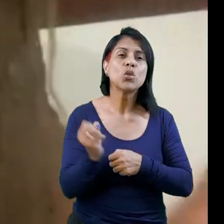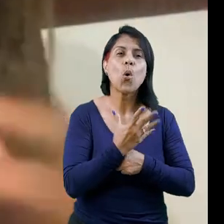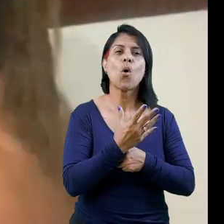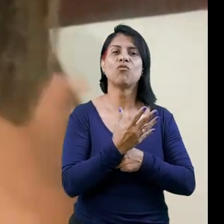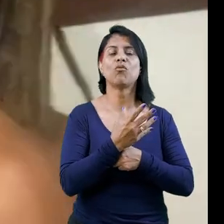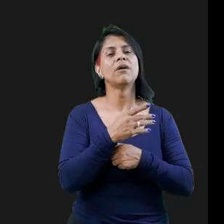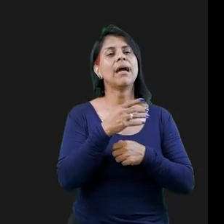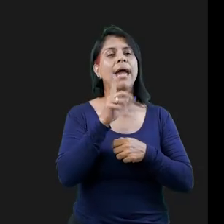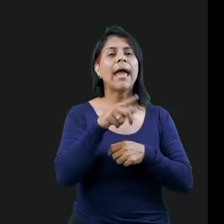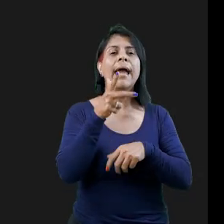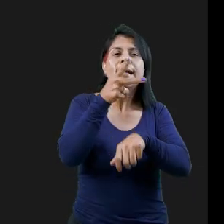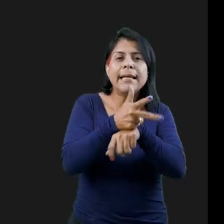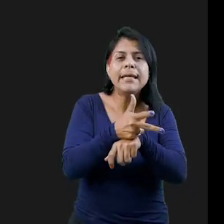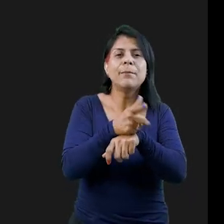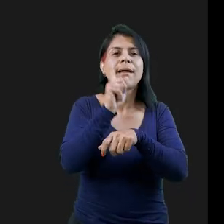é tudo.